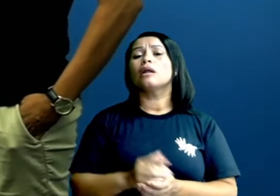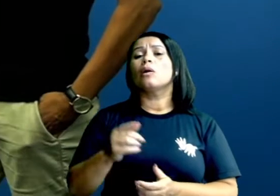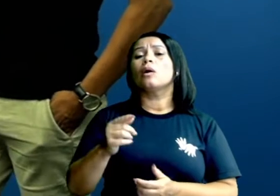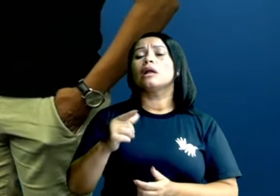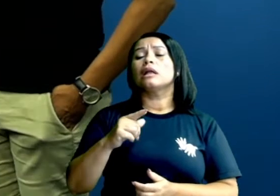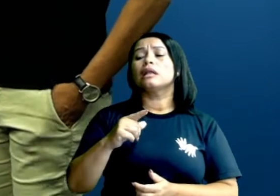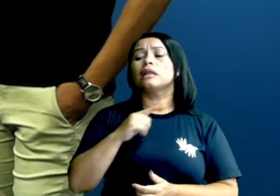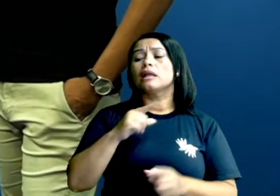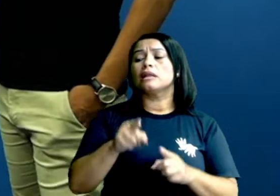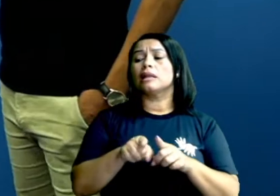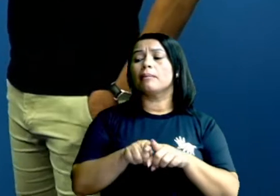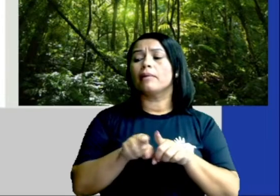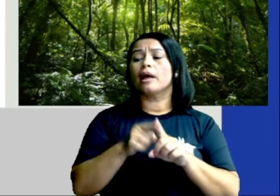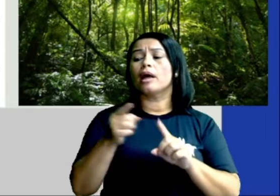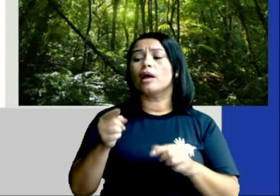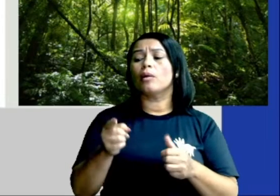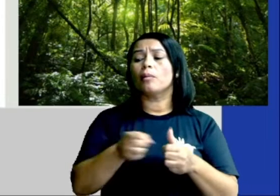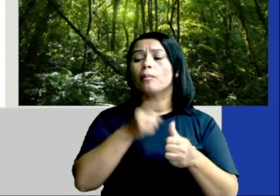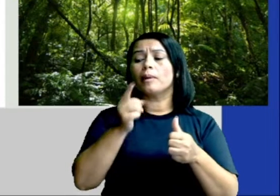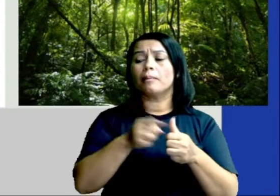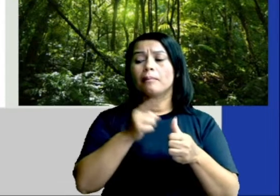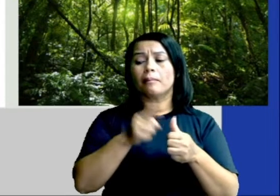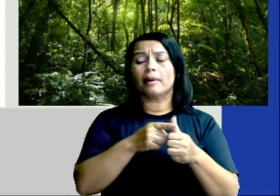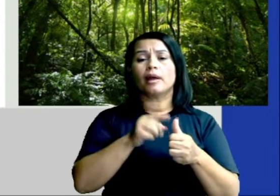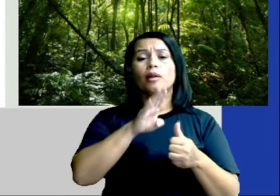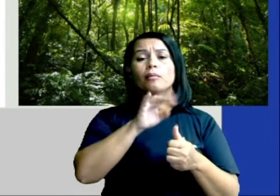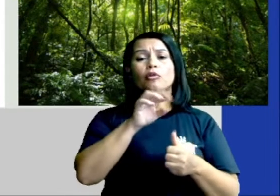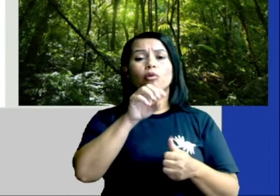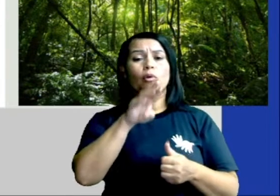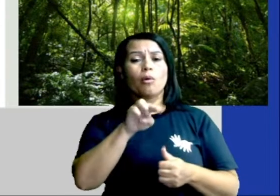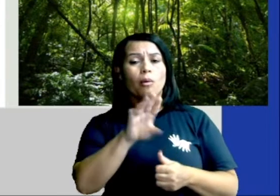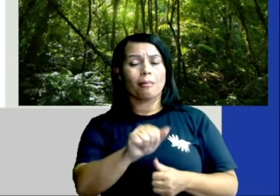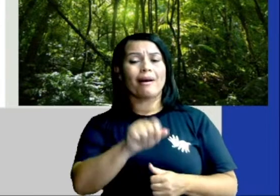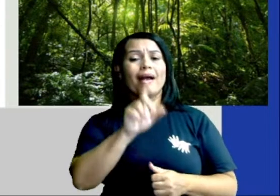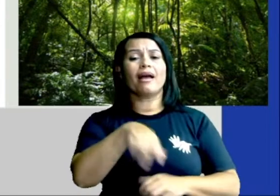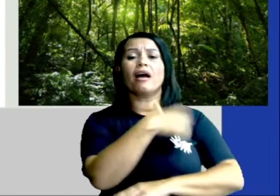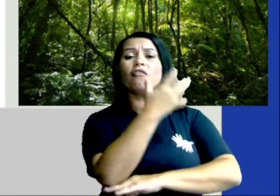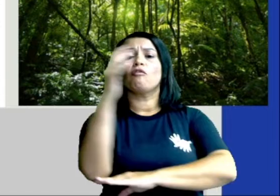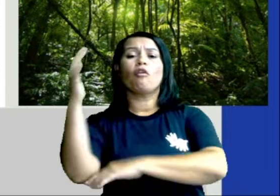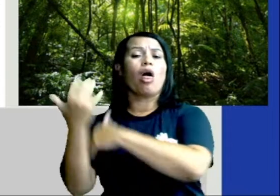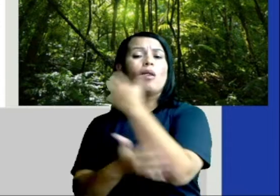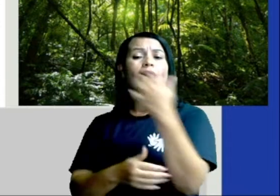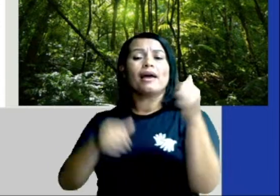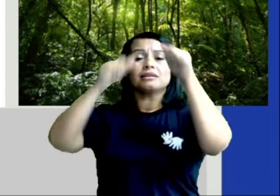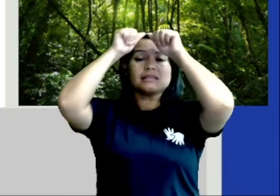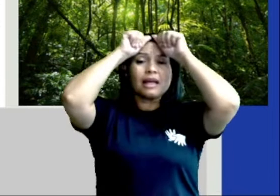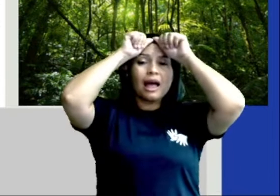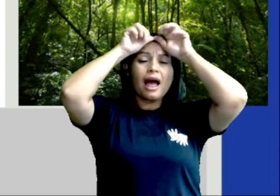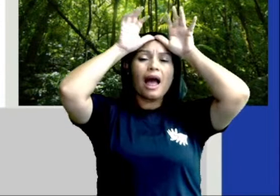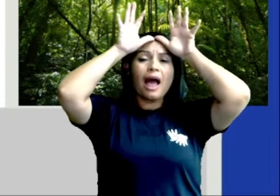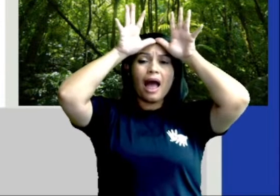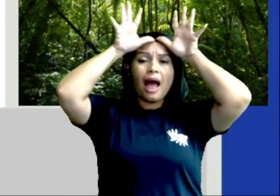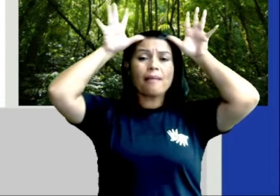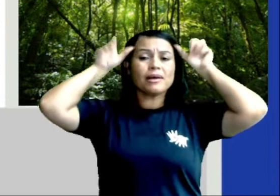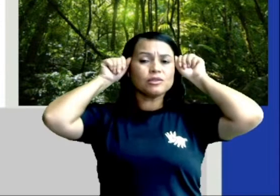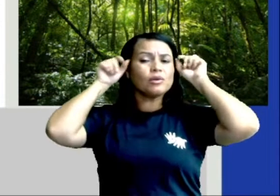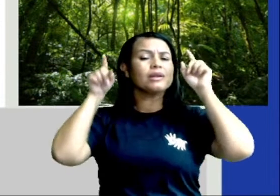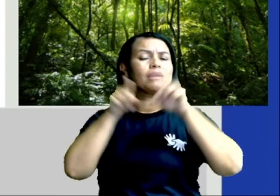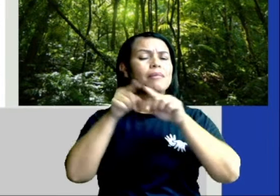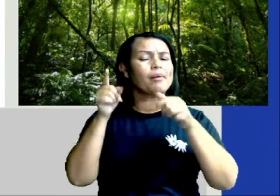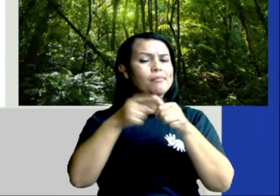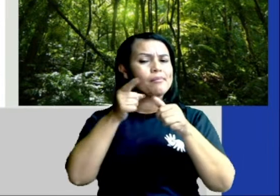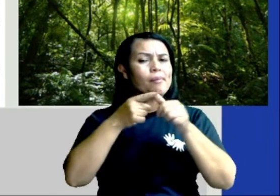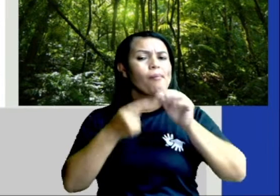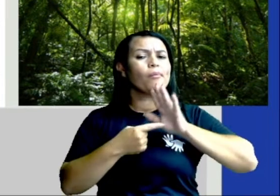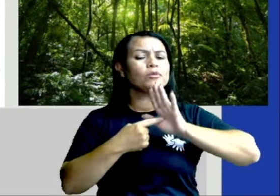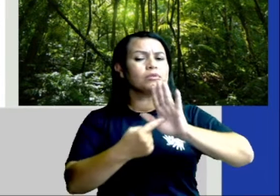bioma ou domínio vegetal do nosso território seria a floresta amazônica, que aqui vamos tratar ele como primeiro, né, por conta